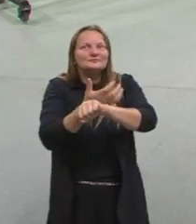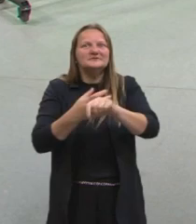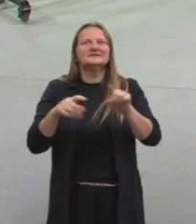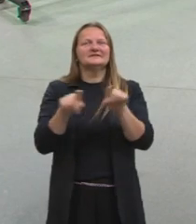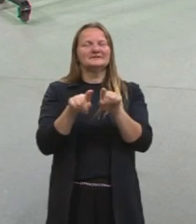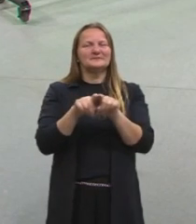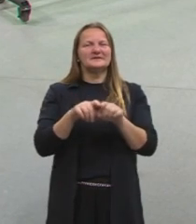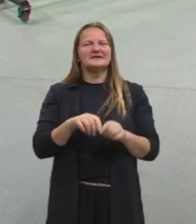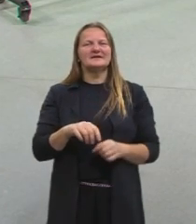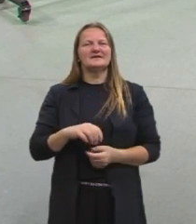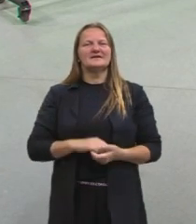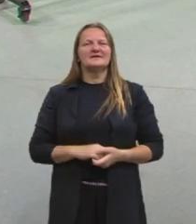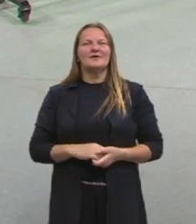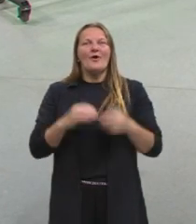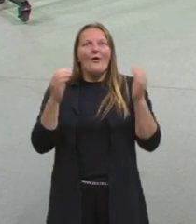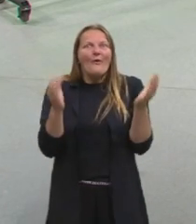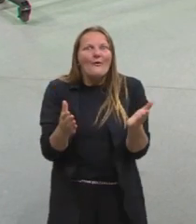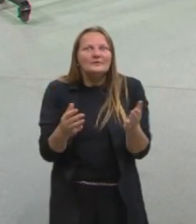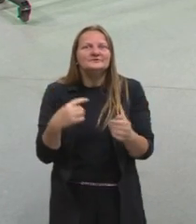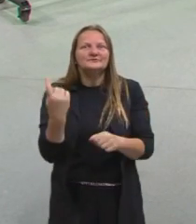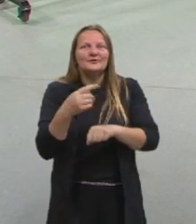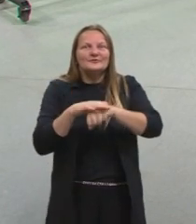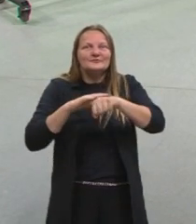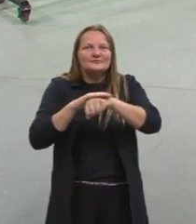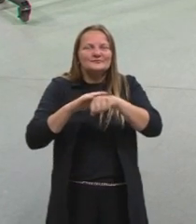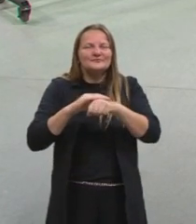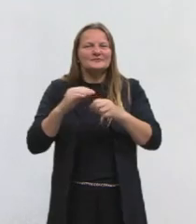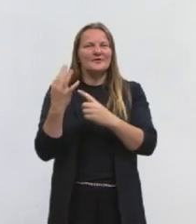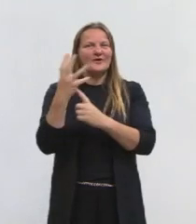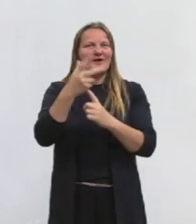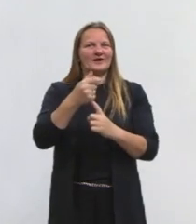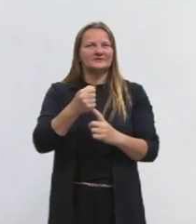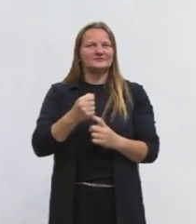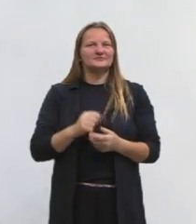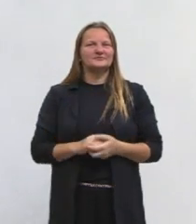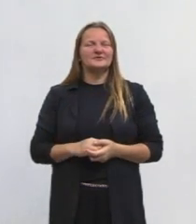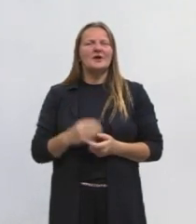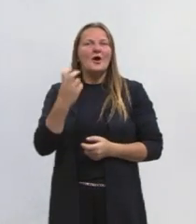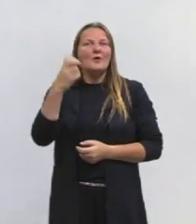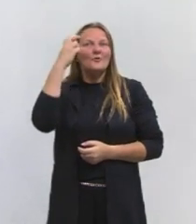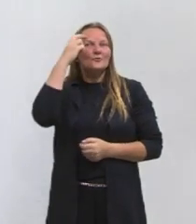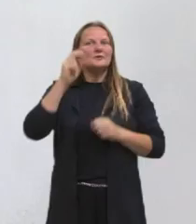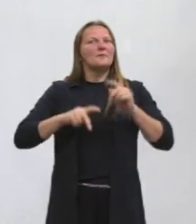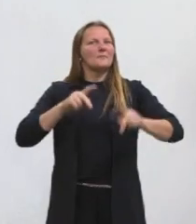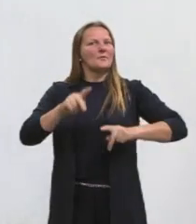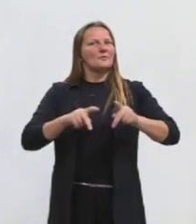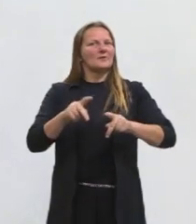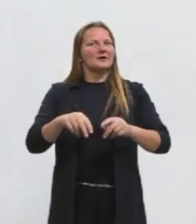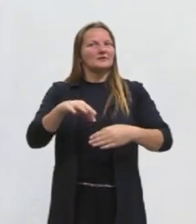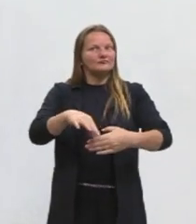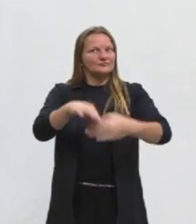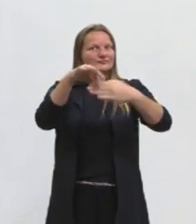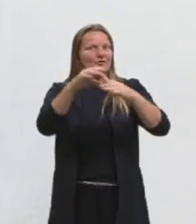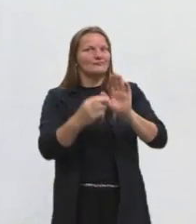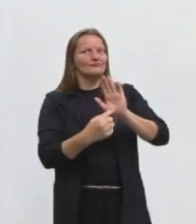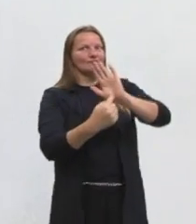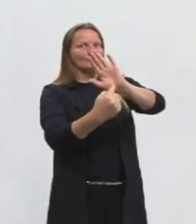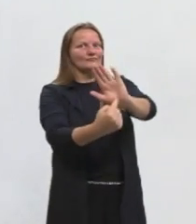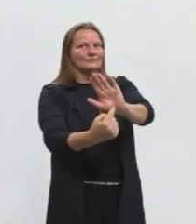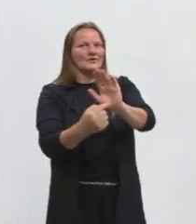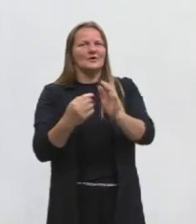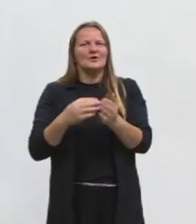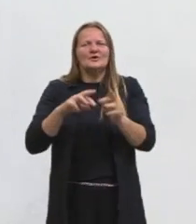né Lucas nós hoje vamos falar na nossa aula de arte sobre a cultura popular e destacamos entre